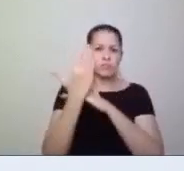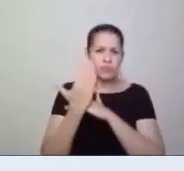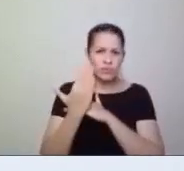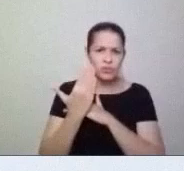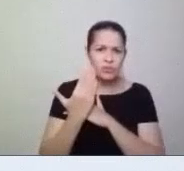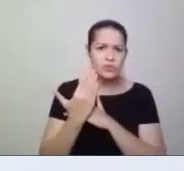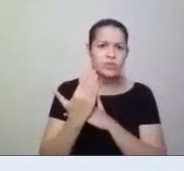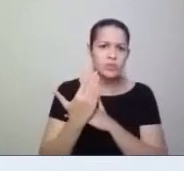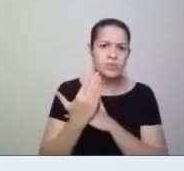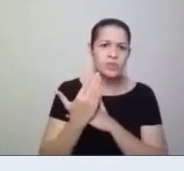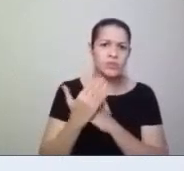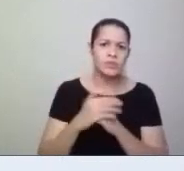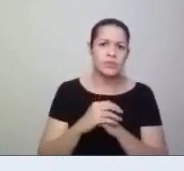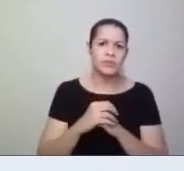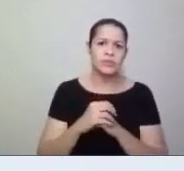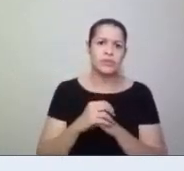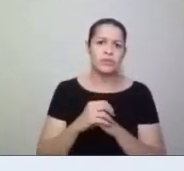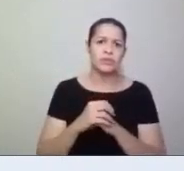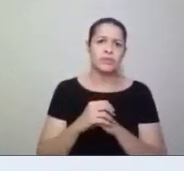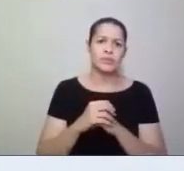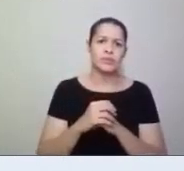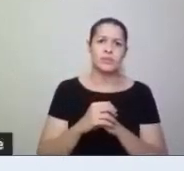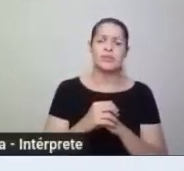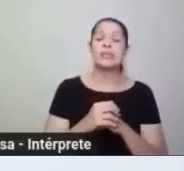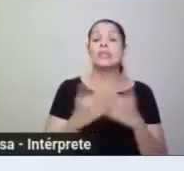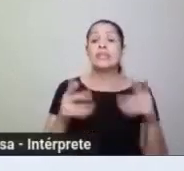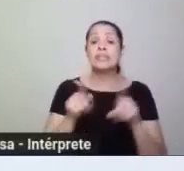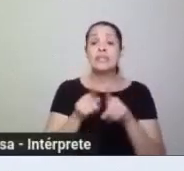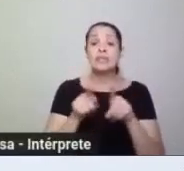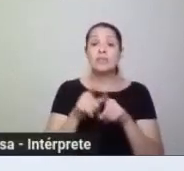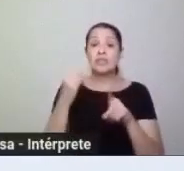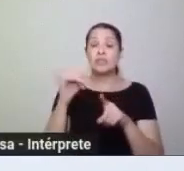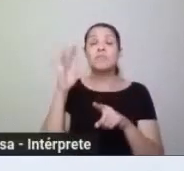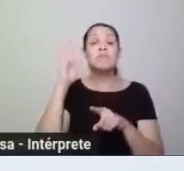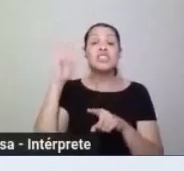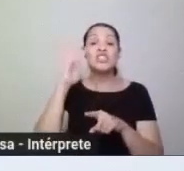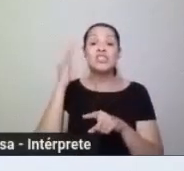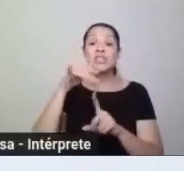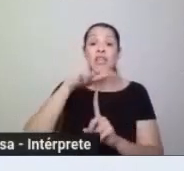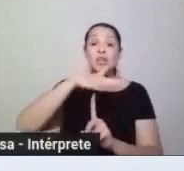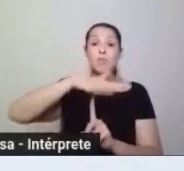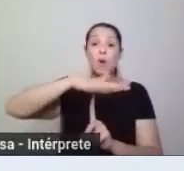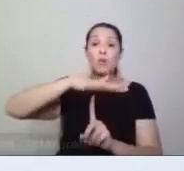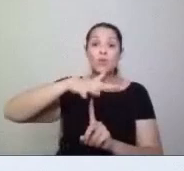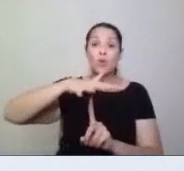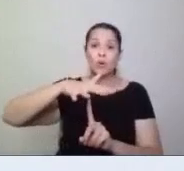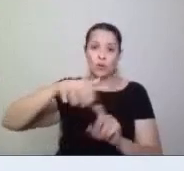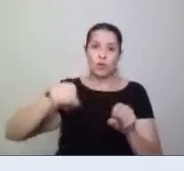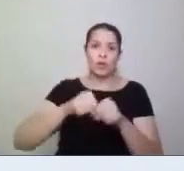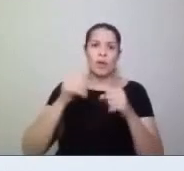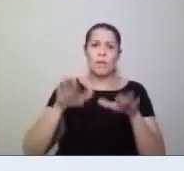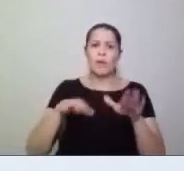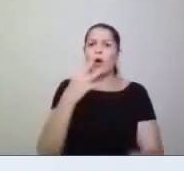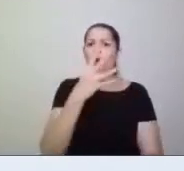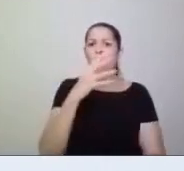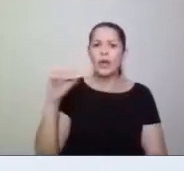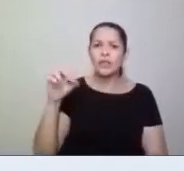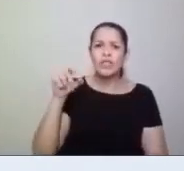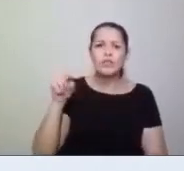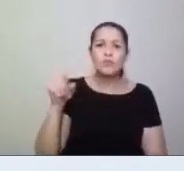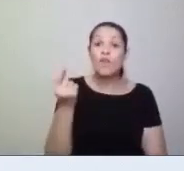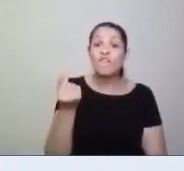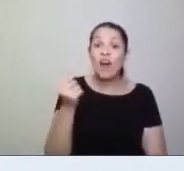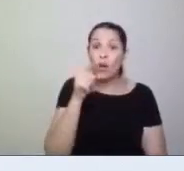Entendeu? No caso da queima do motor desse, né? Geraria uma despesa aí de 400 mil, que é o valor